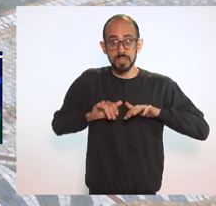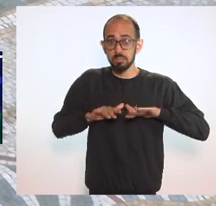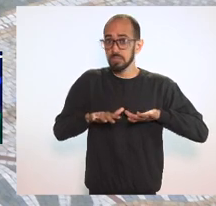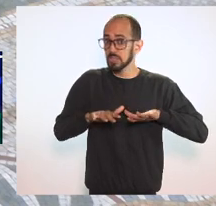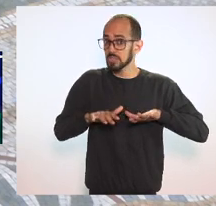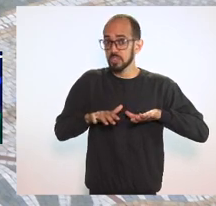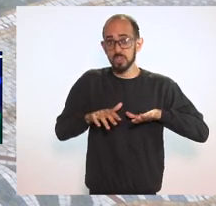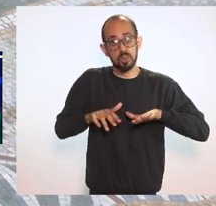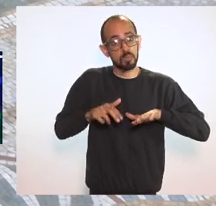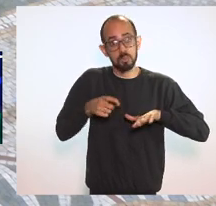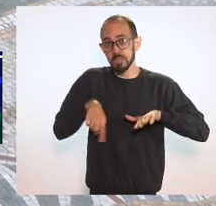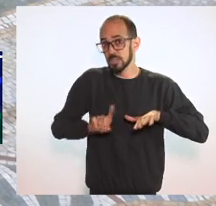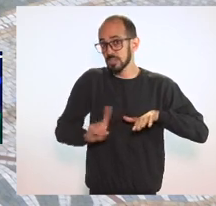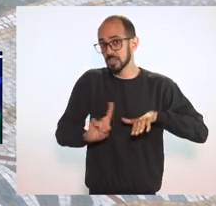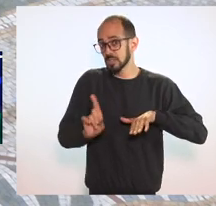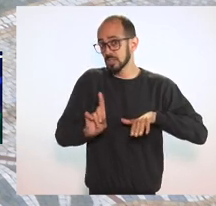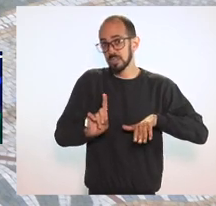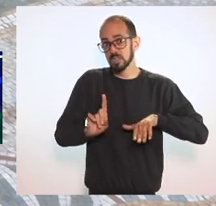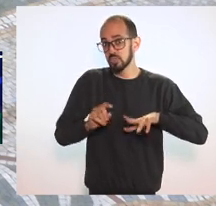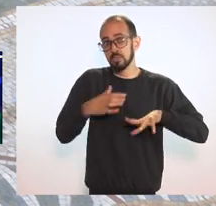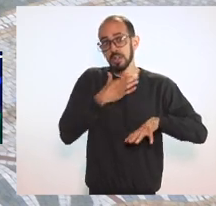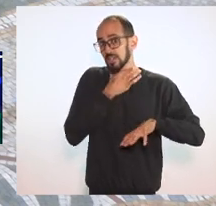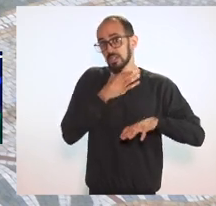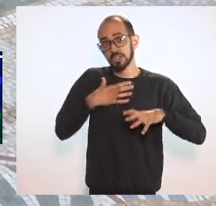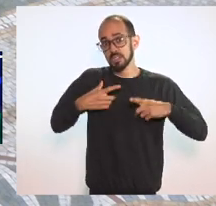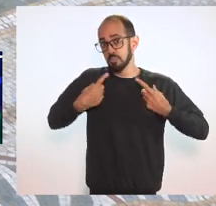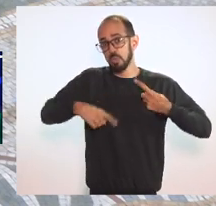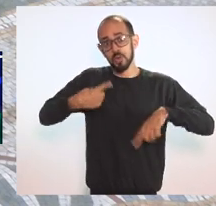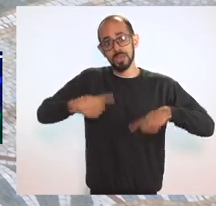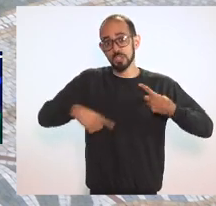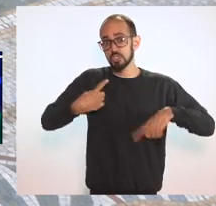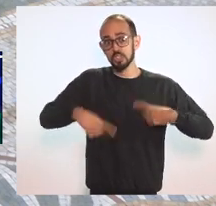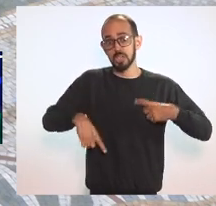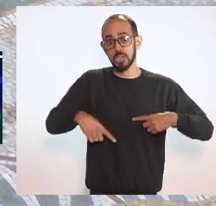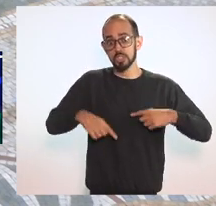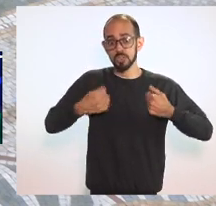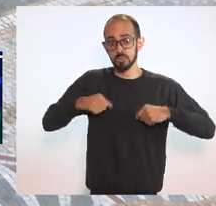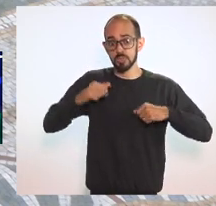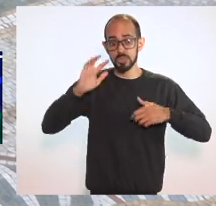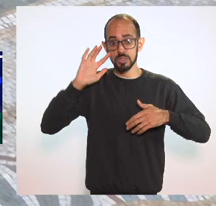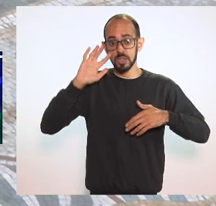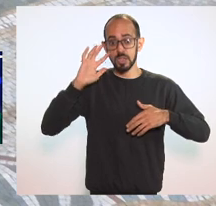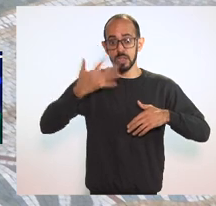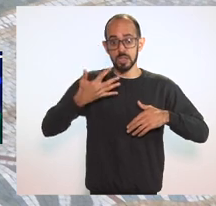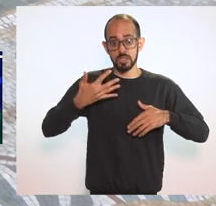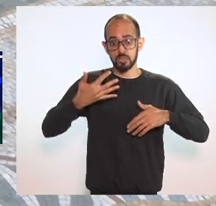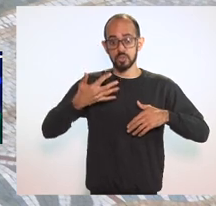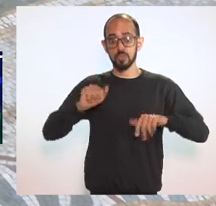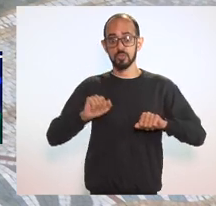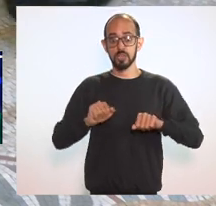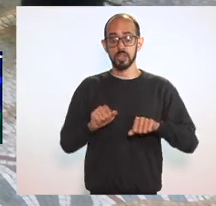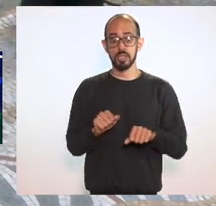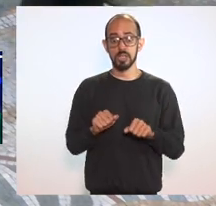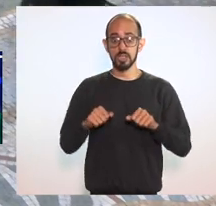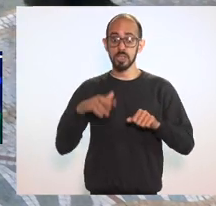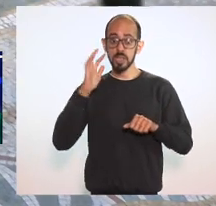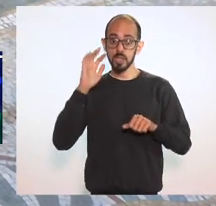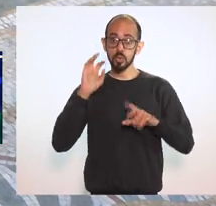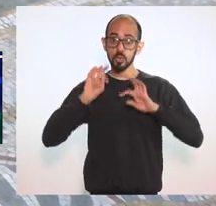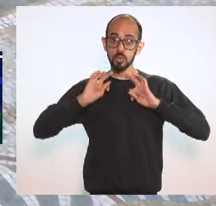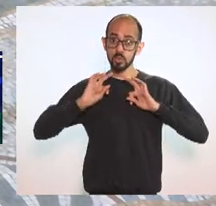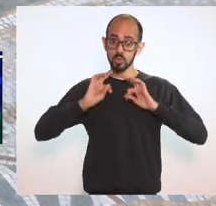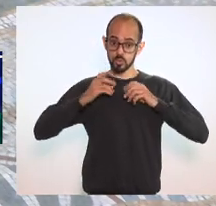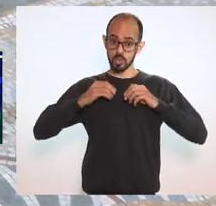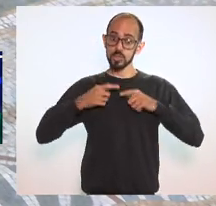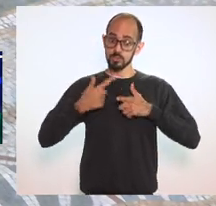a gente não precisa de crise política nesse estado a gente precisa resolver damos as mãos e resolver essa